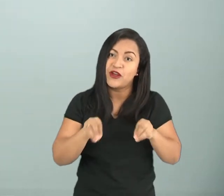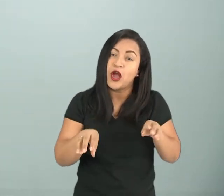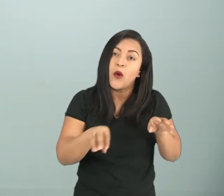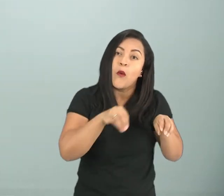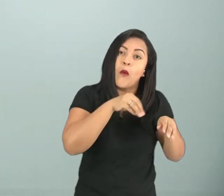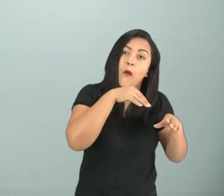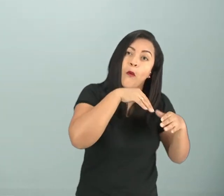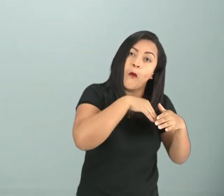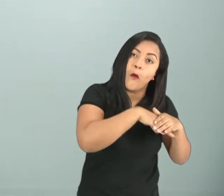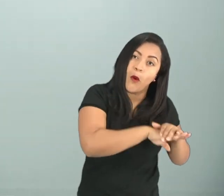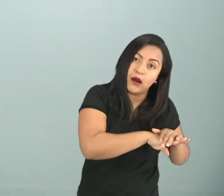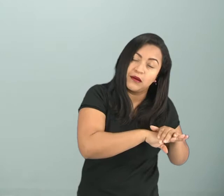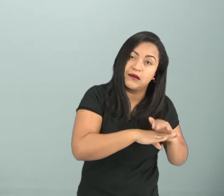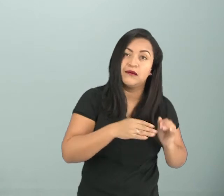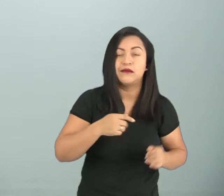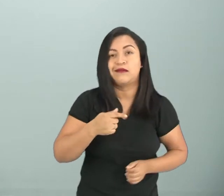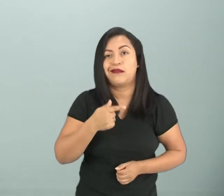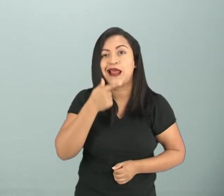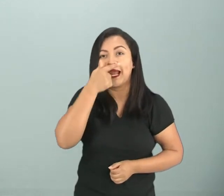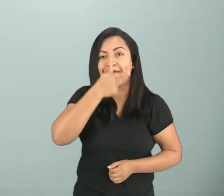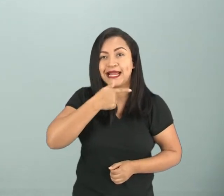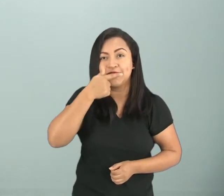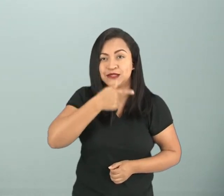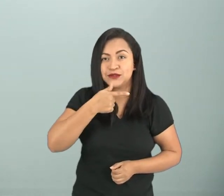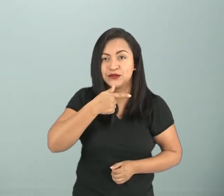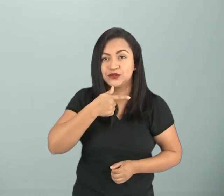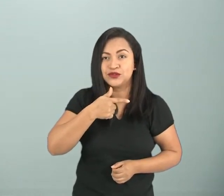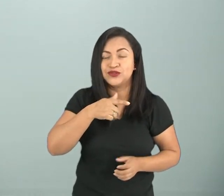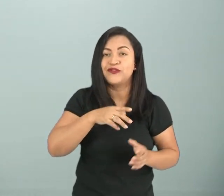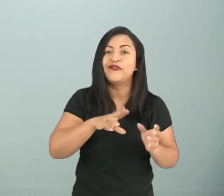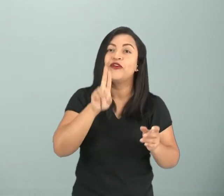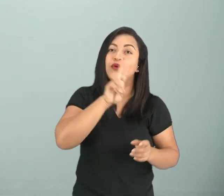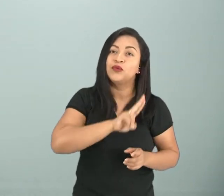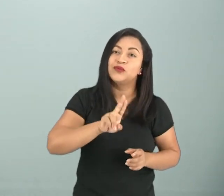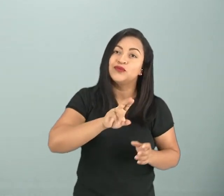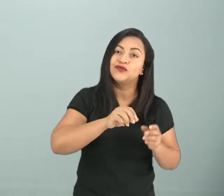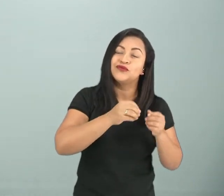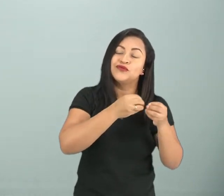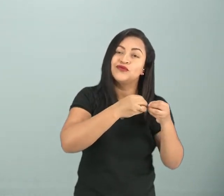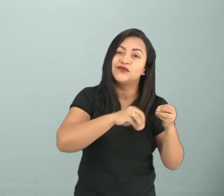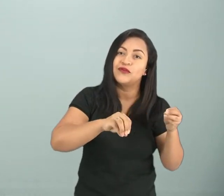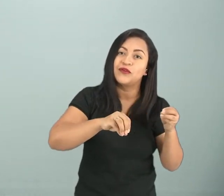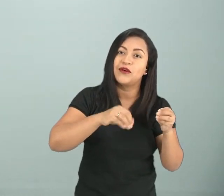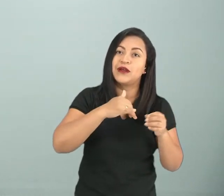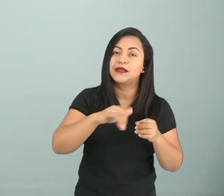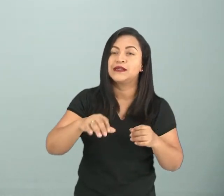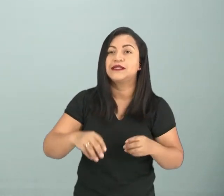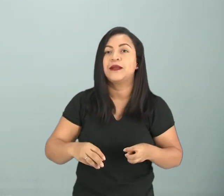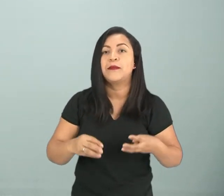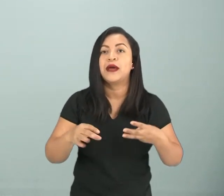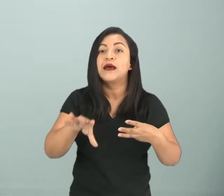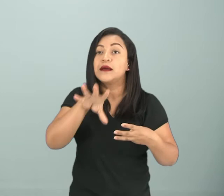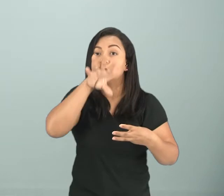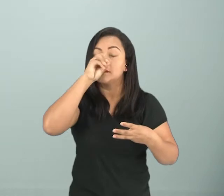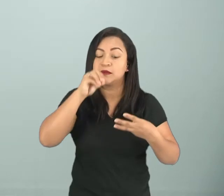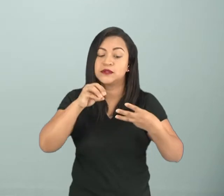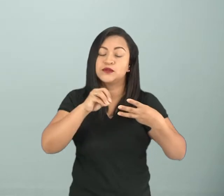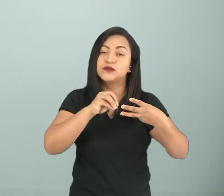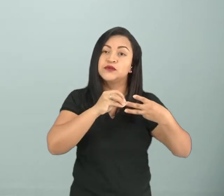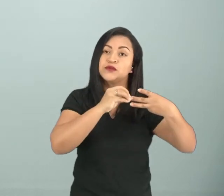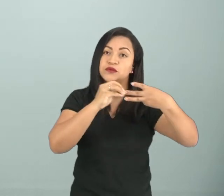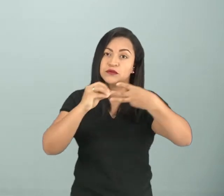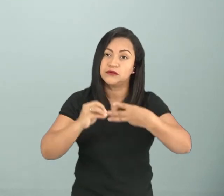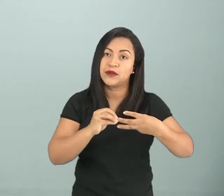ela vai utilizar essa energia química, quebrando no processo de respiração celular, para que utilize